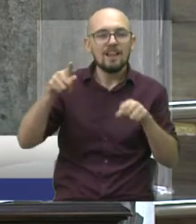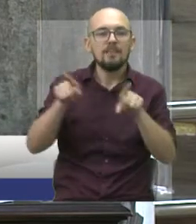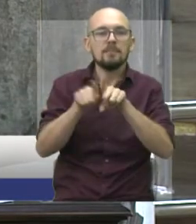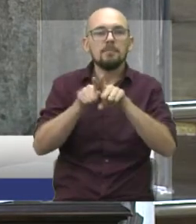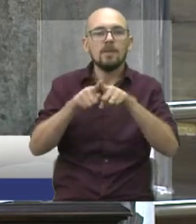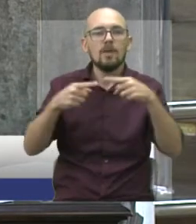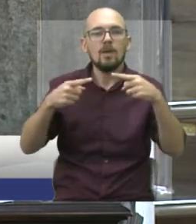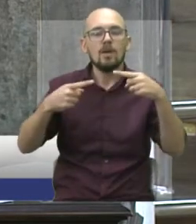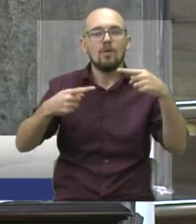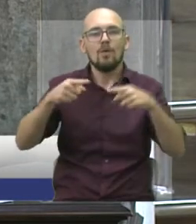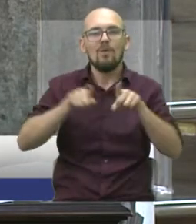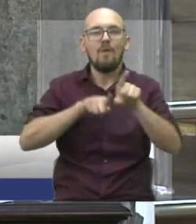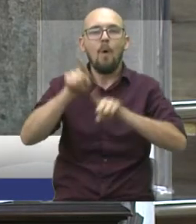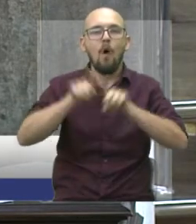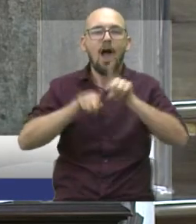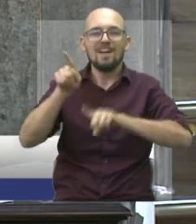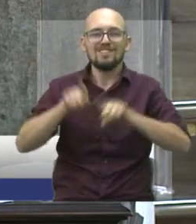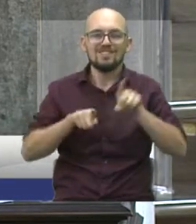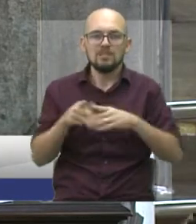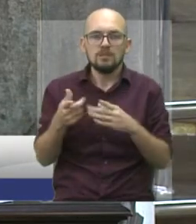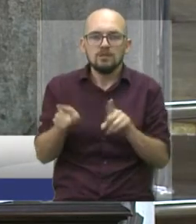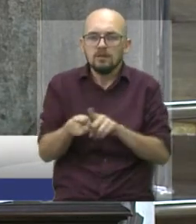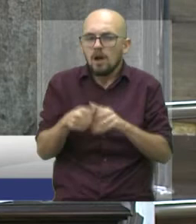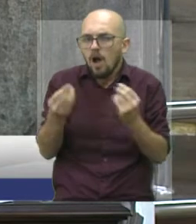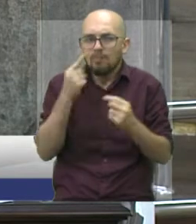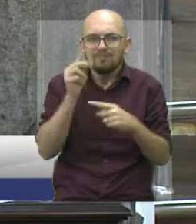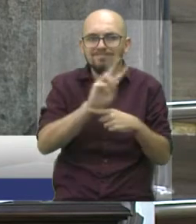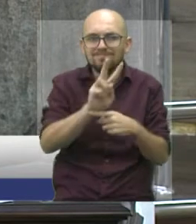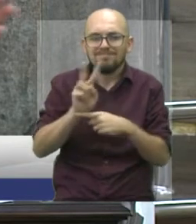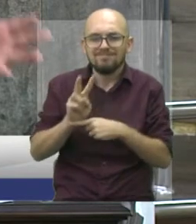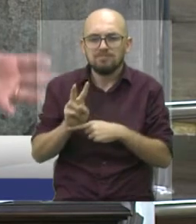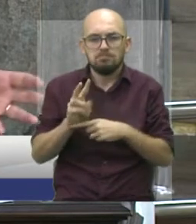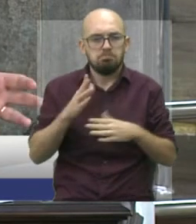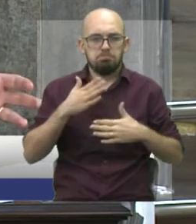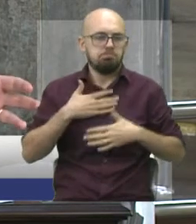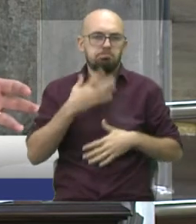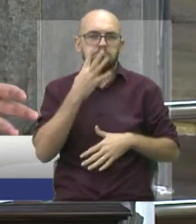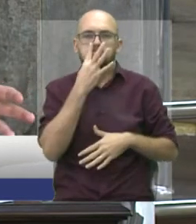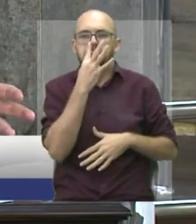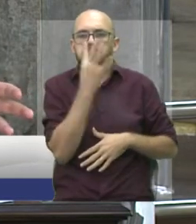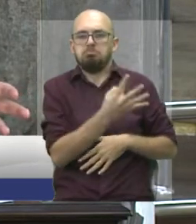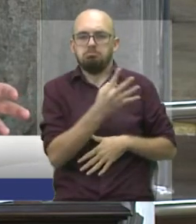Chupeta? Então, eu não estou acusando ninguém,